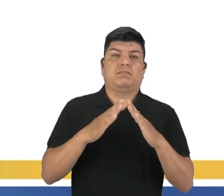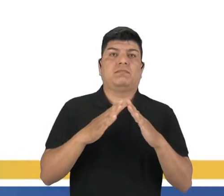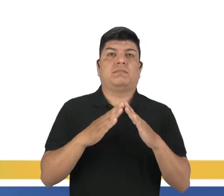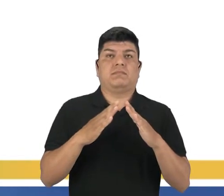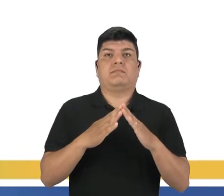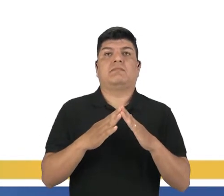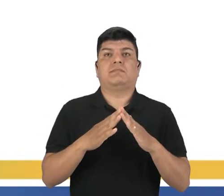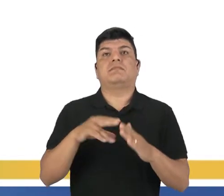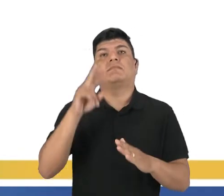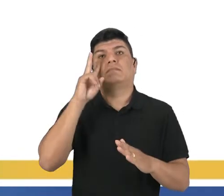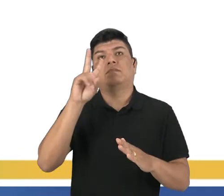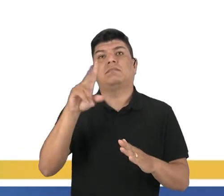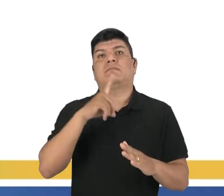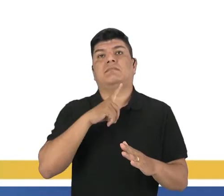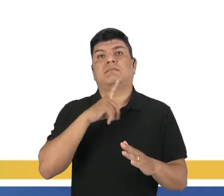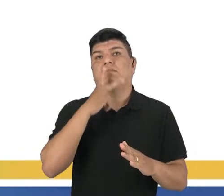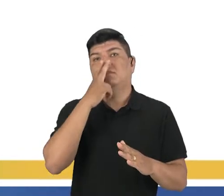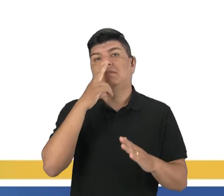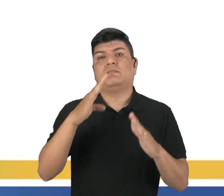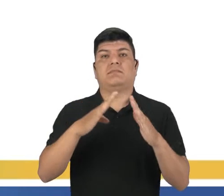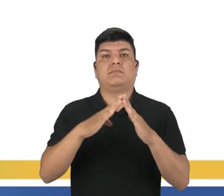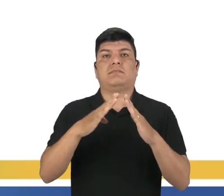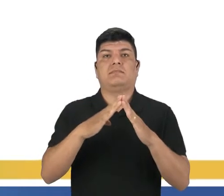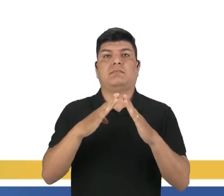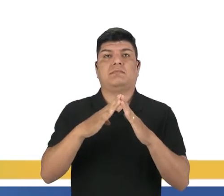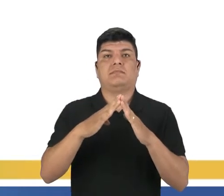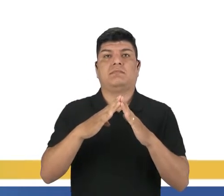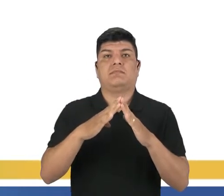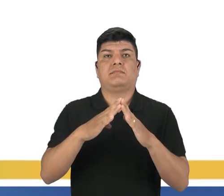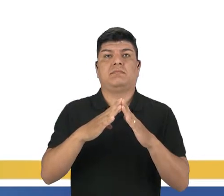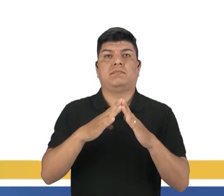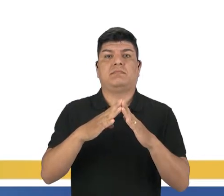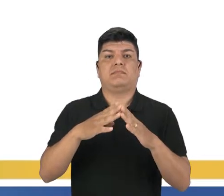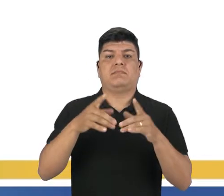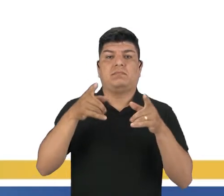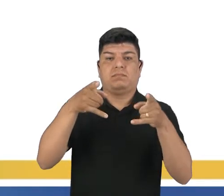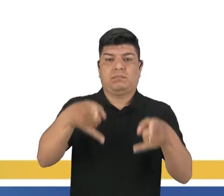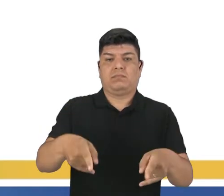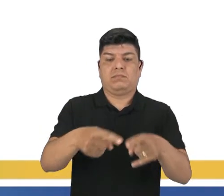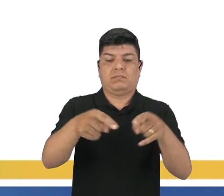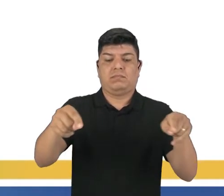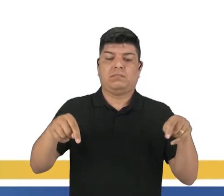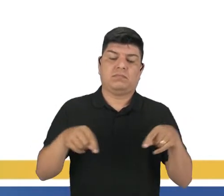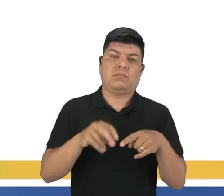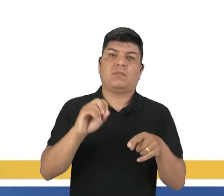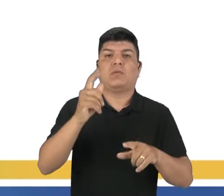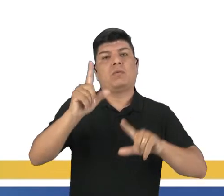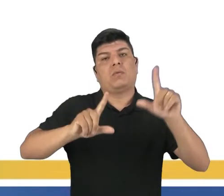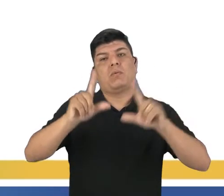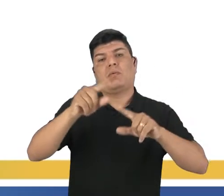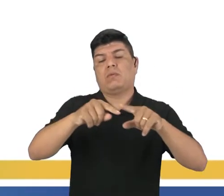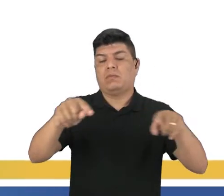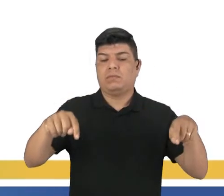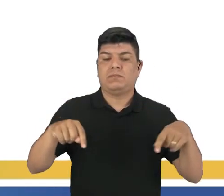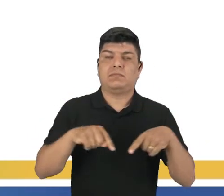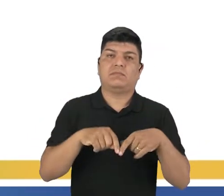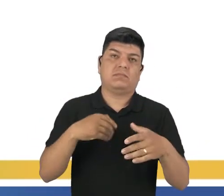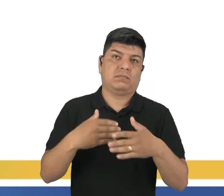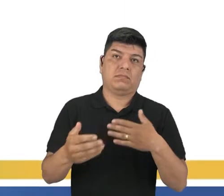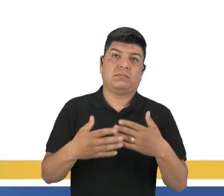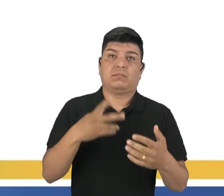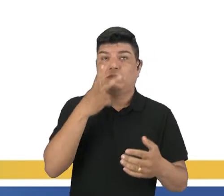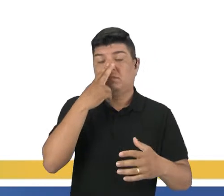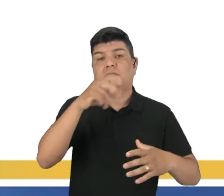De uma casa, A gente vê aí que tem o formato de uma casa, de um quarto ou uma sala, Dependendo